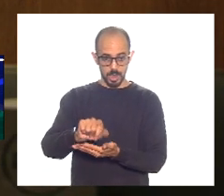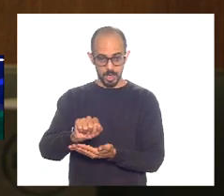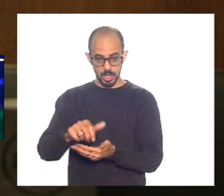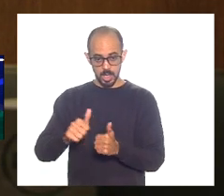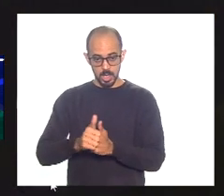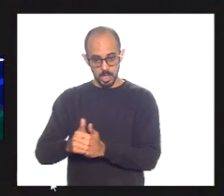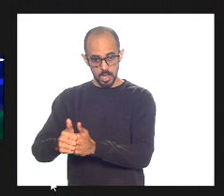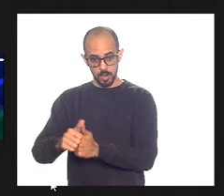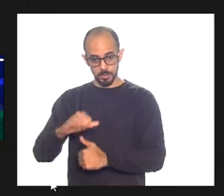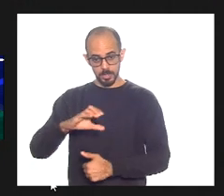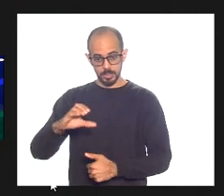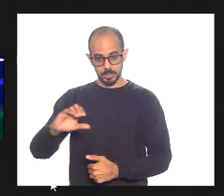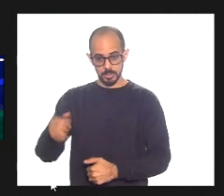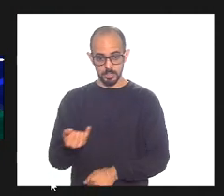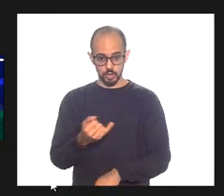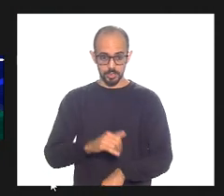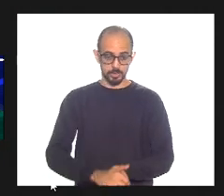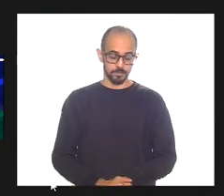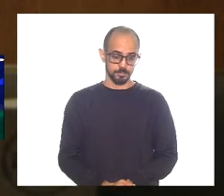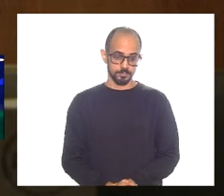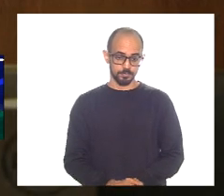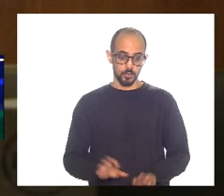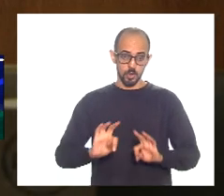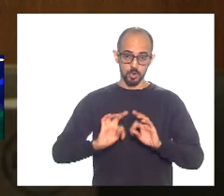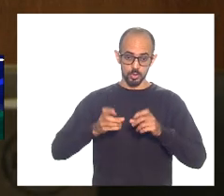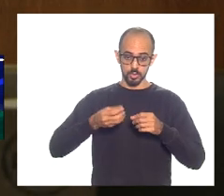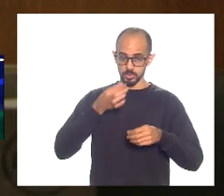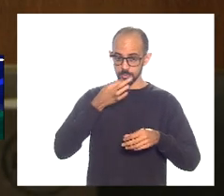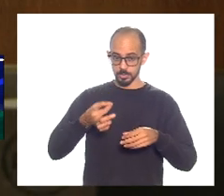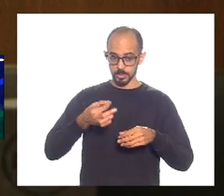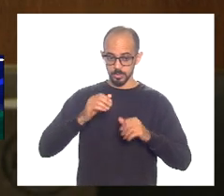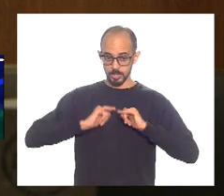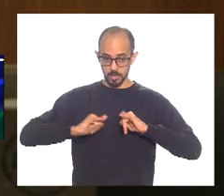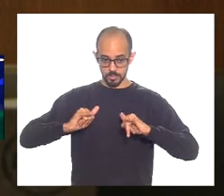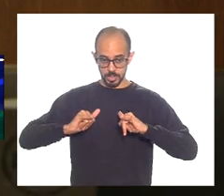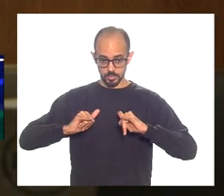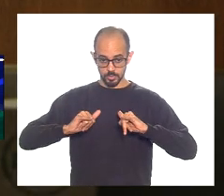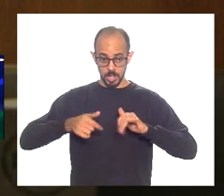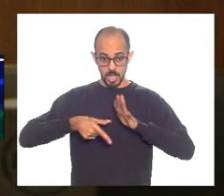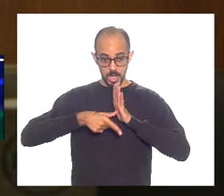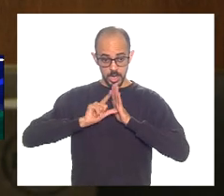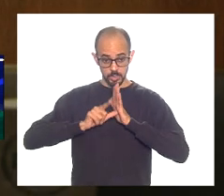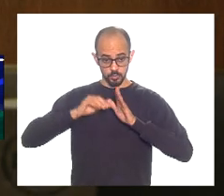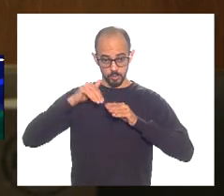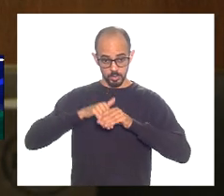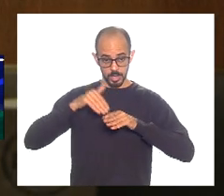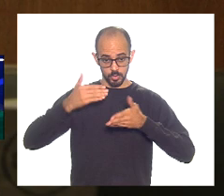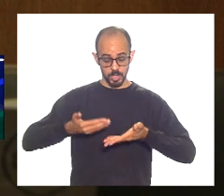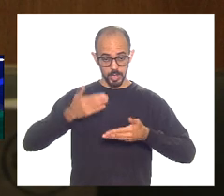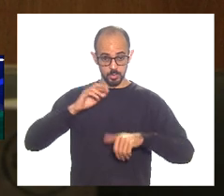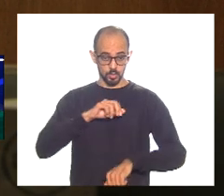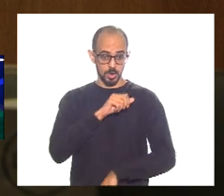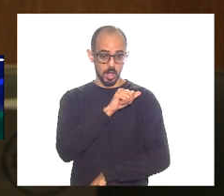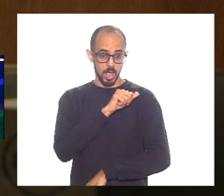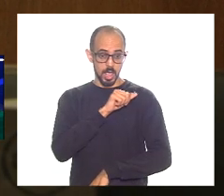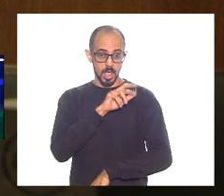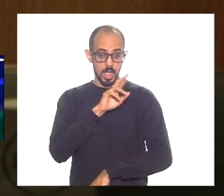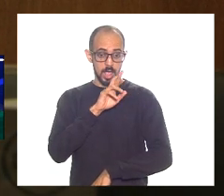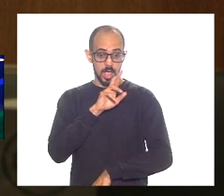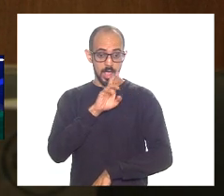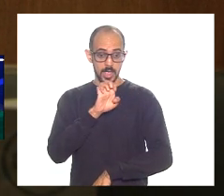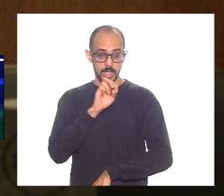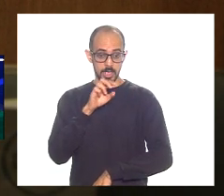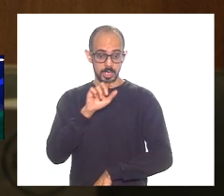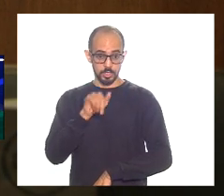Acompanho a CCJ, senhor presidente. Com os pareceres emitidos, antes de nós votarmos, quero chamar a atenção da deputada Rejane, que ela pediu a rejeição